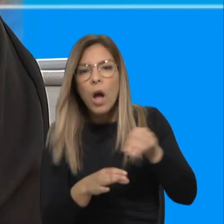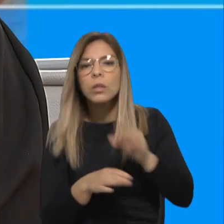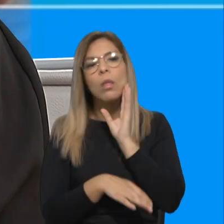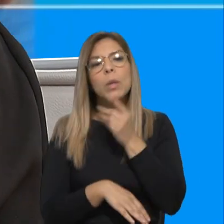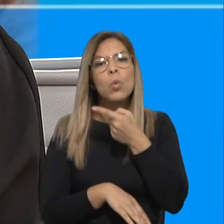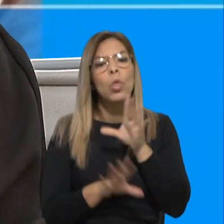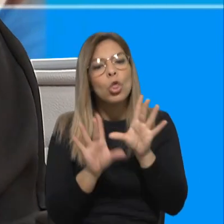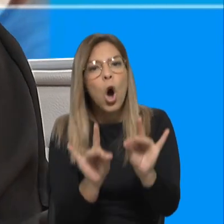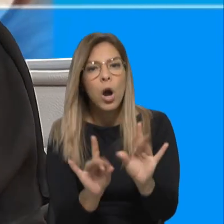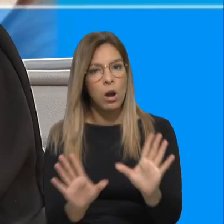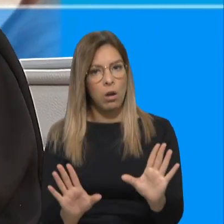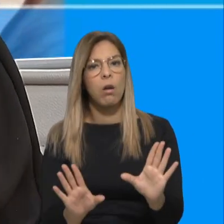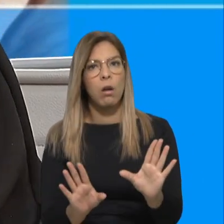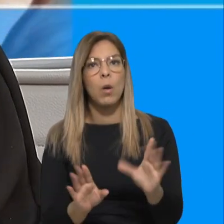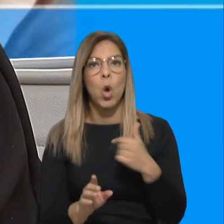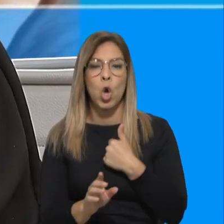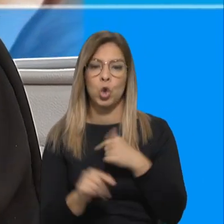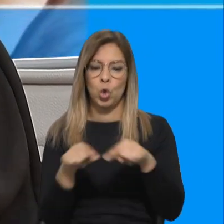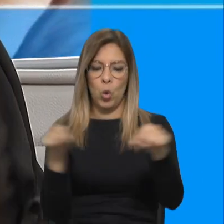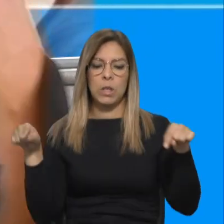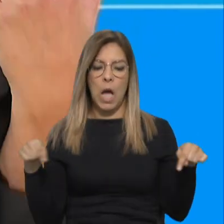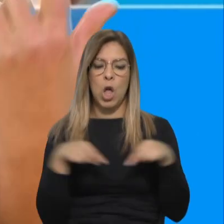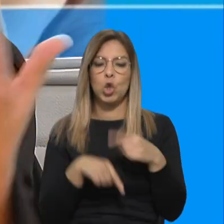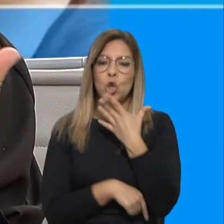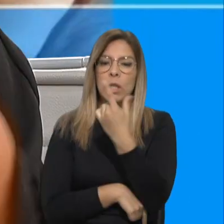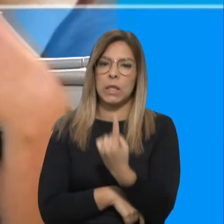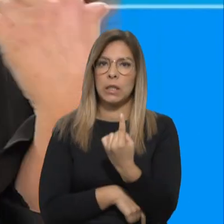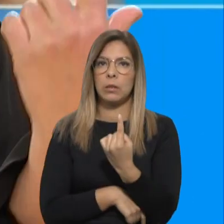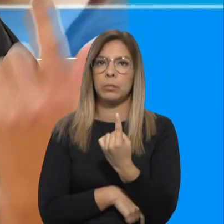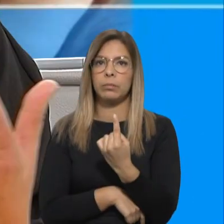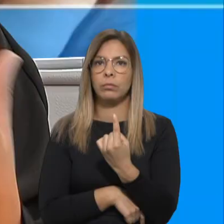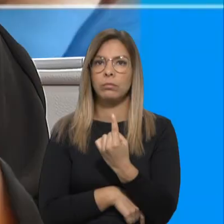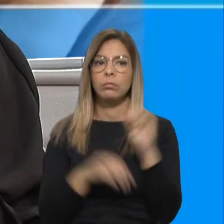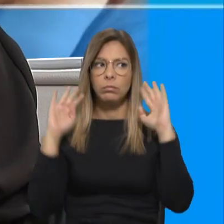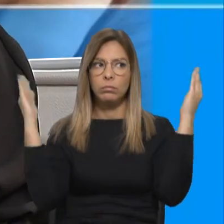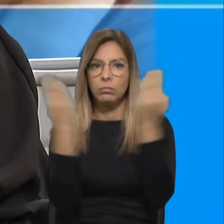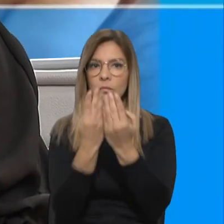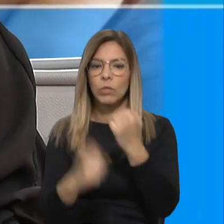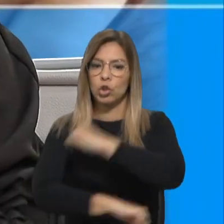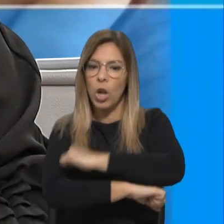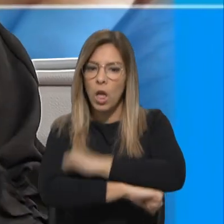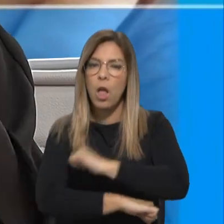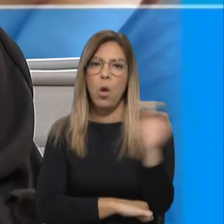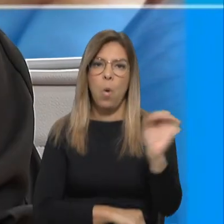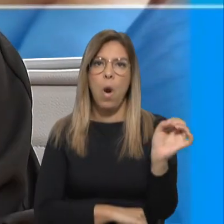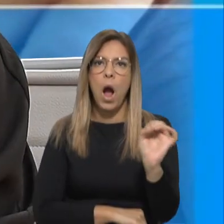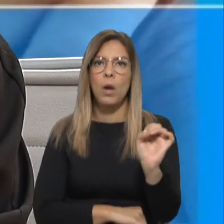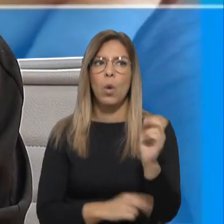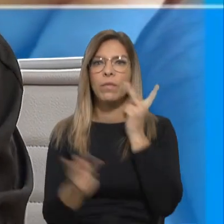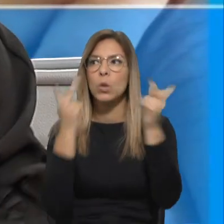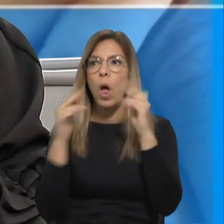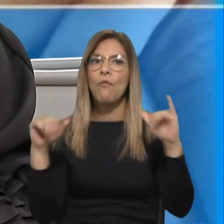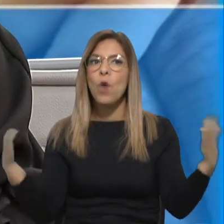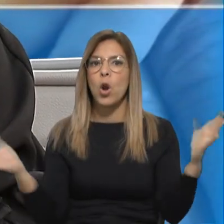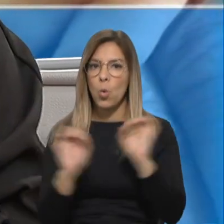coisa é eu ficar sozinha numa sala, por exemplo, sem paredes de vidro, sem janelas de vidro, portanto, no fundo, sem